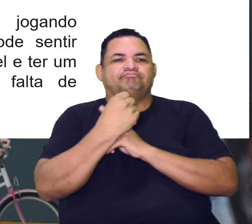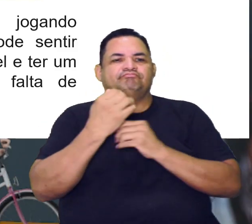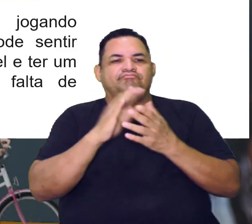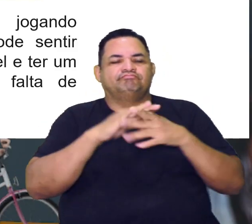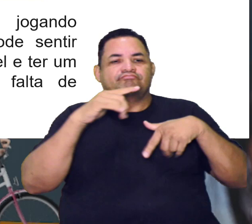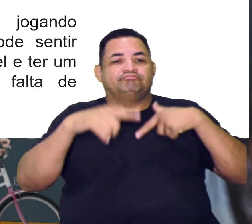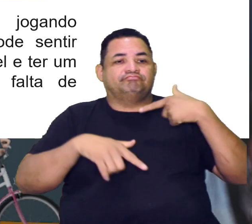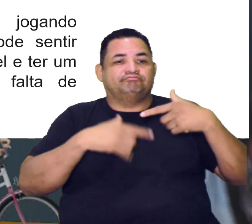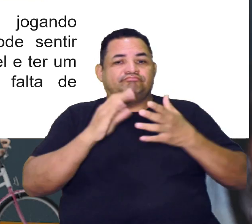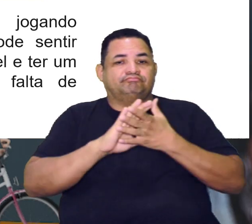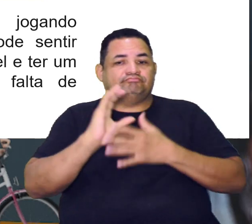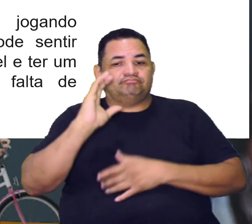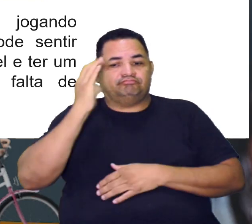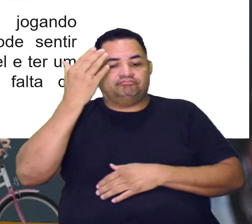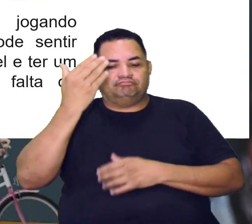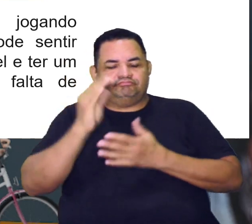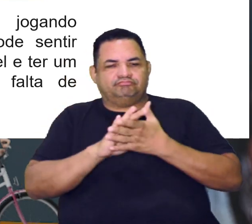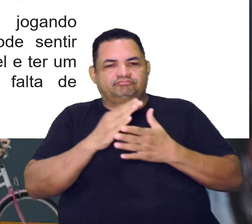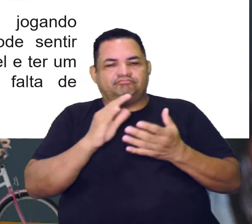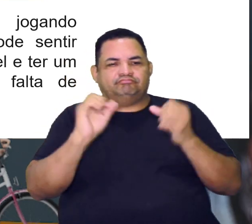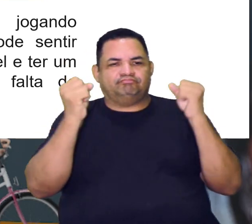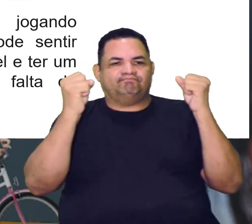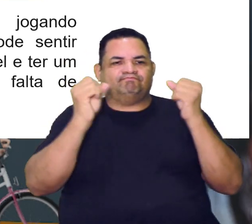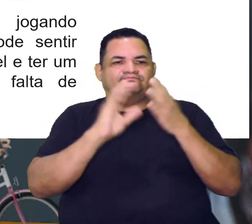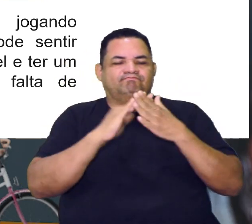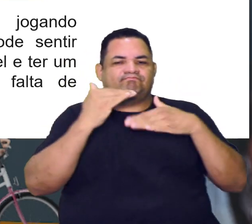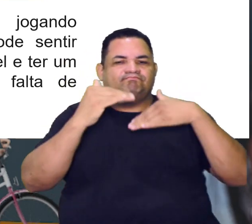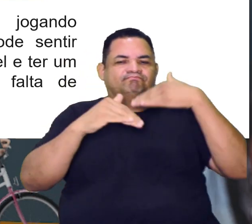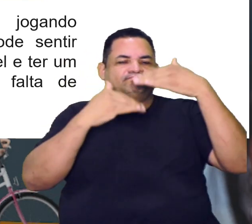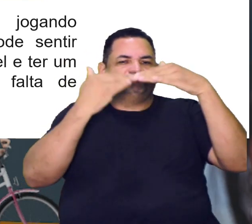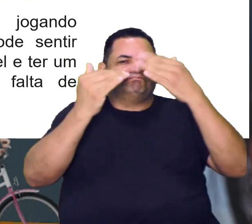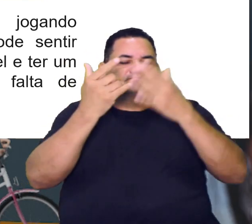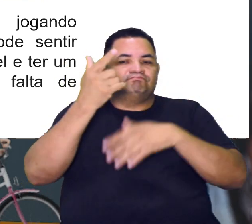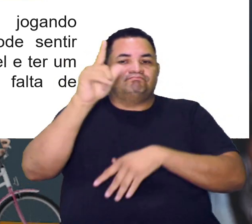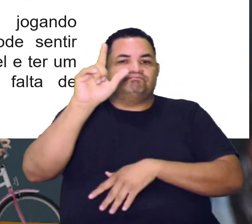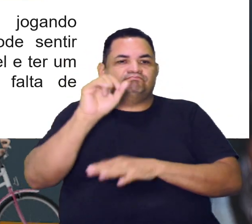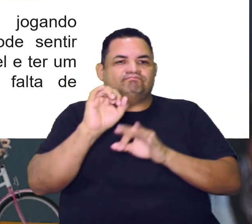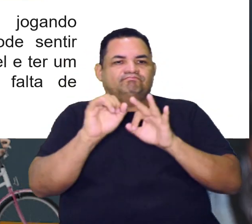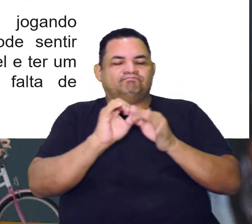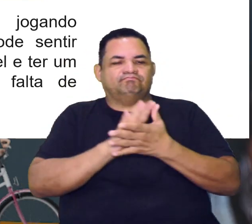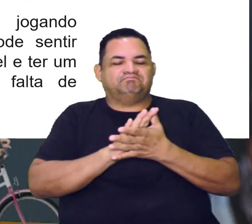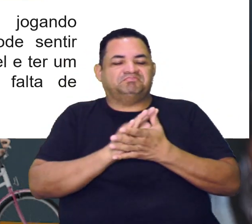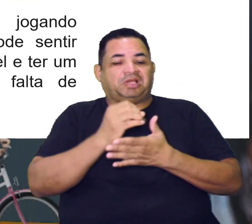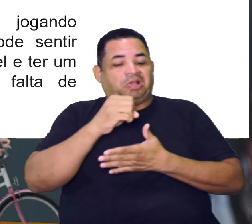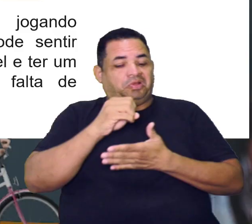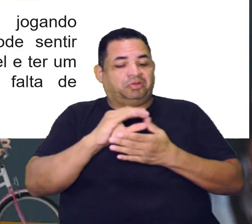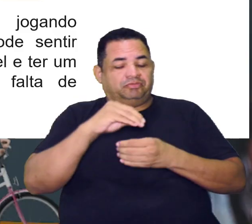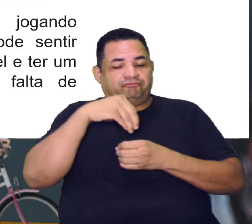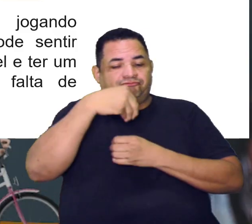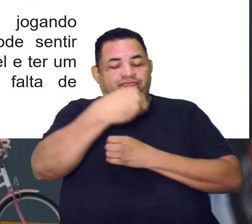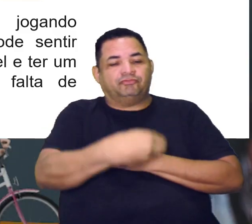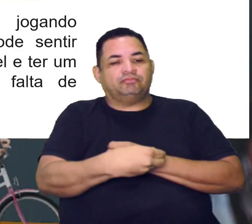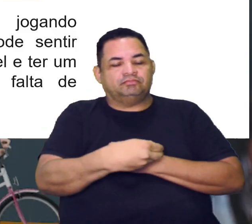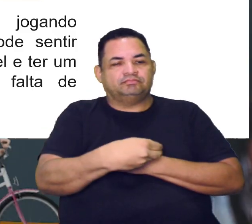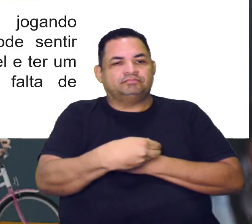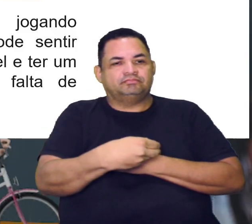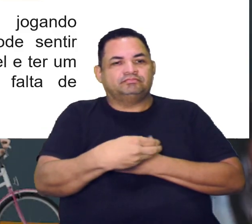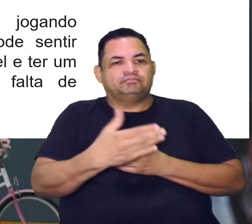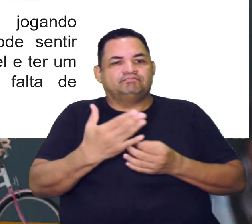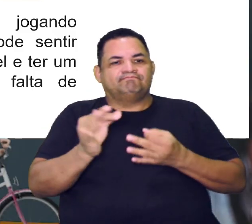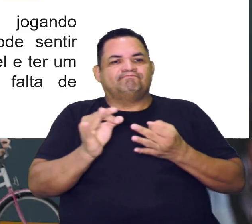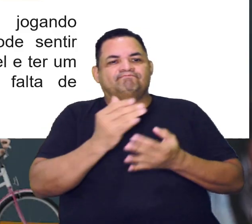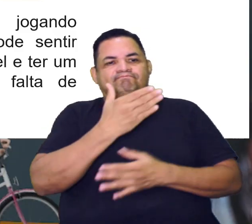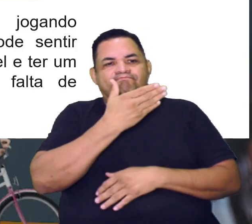capacidades físicas. É justamente para isso. Para que vocês desenvolvam outras atividades que não tem nada a ver com a escola, de uma